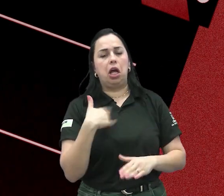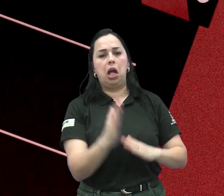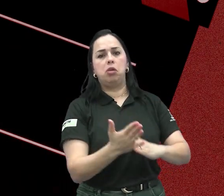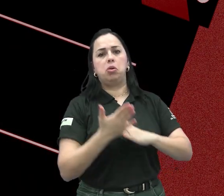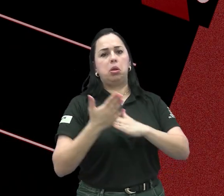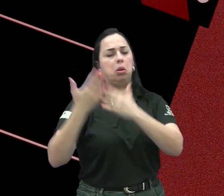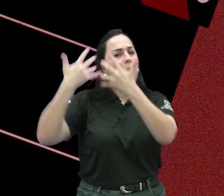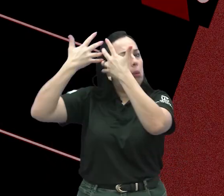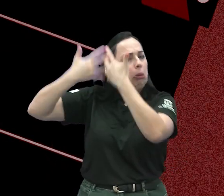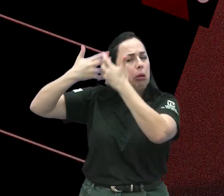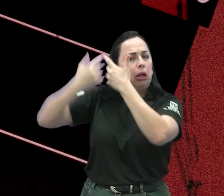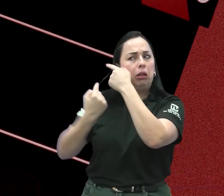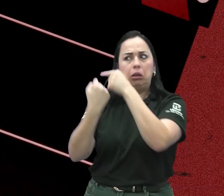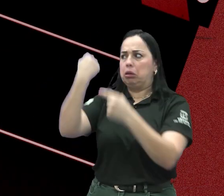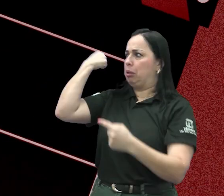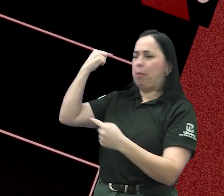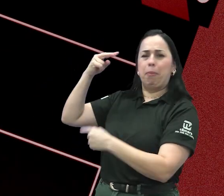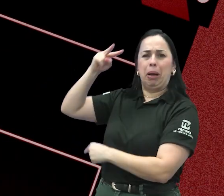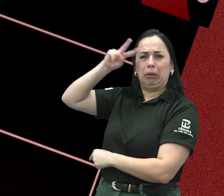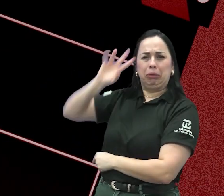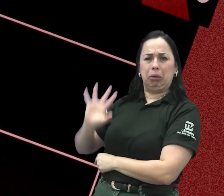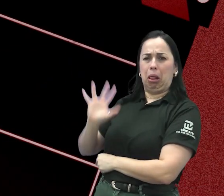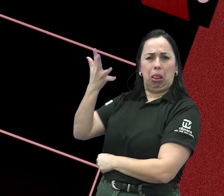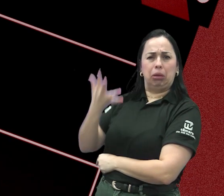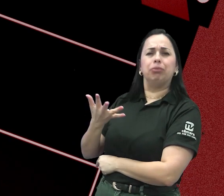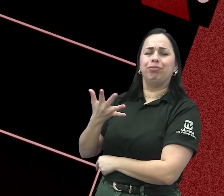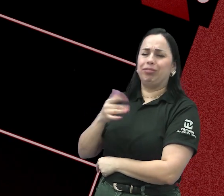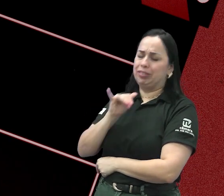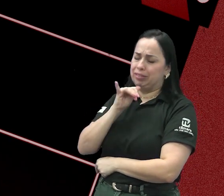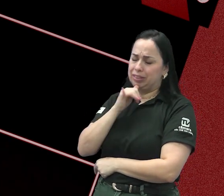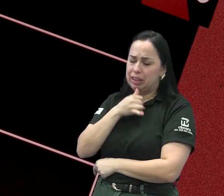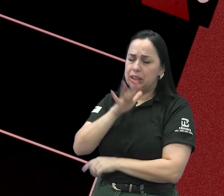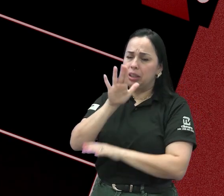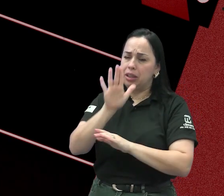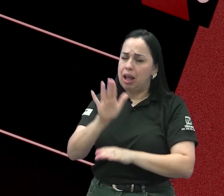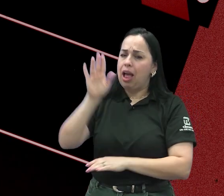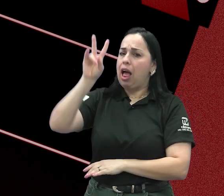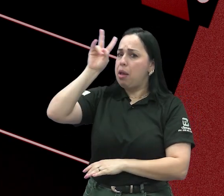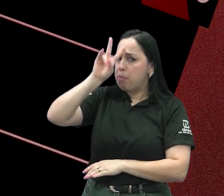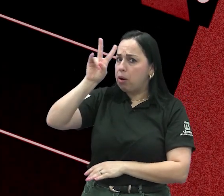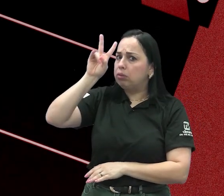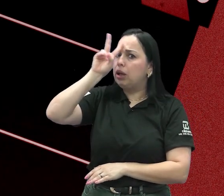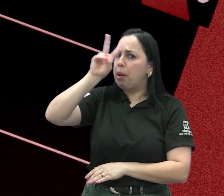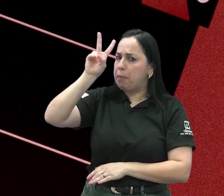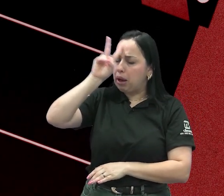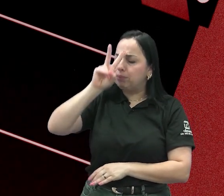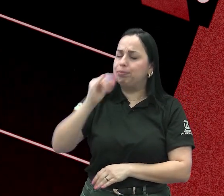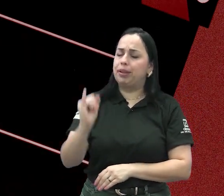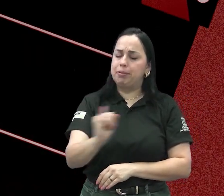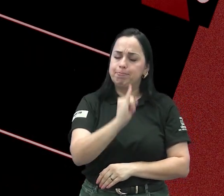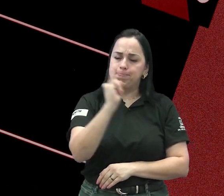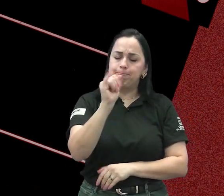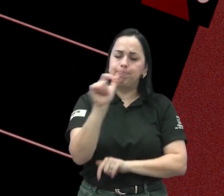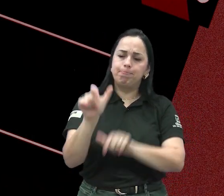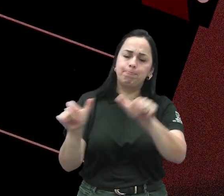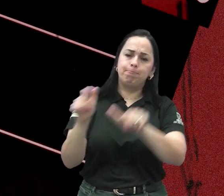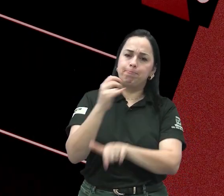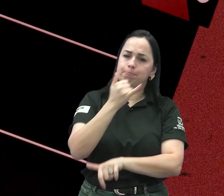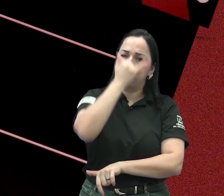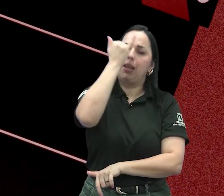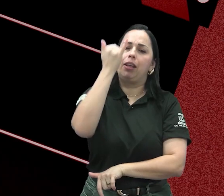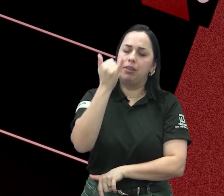um passado sombrio da humanidade. E é importante que essa história seja lembrada, né? E que essas vítimas não